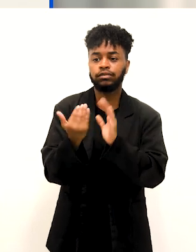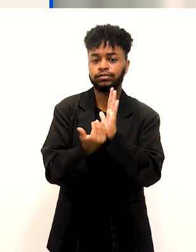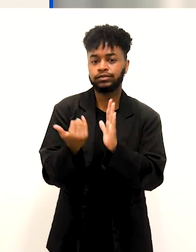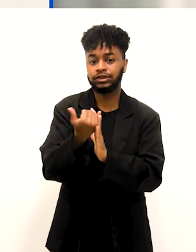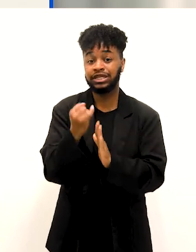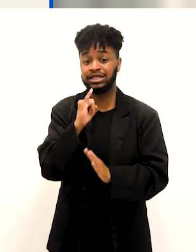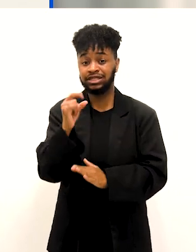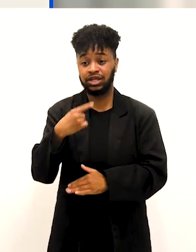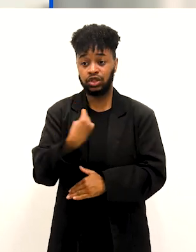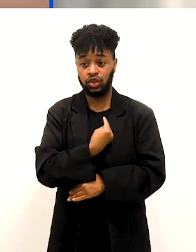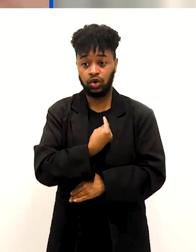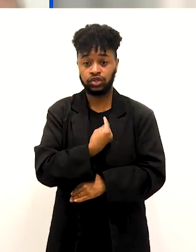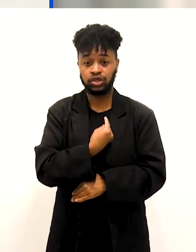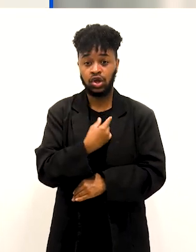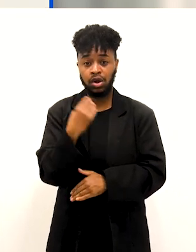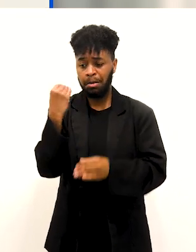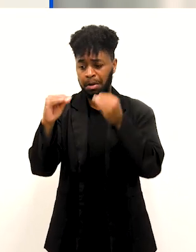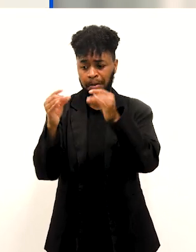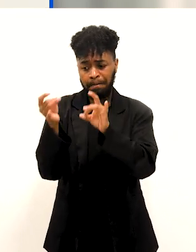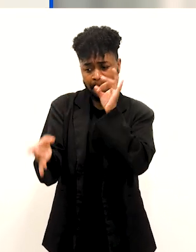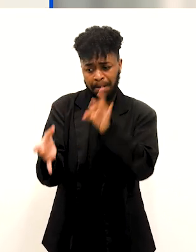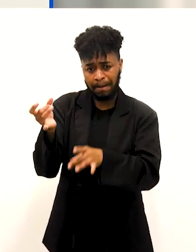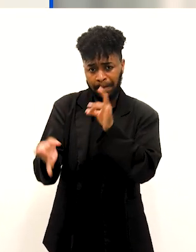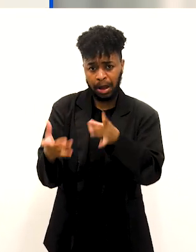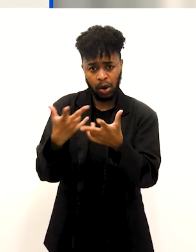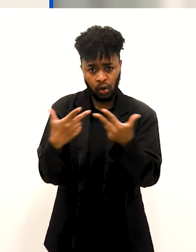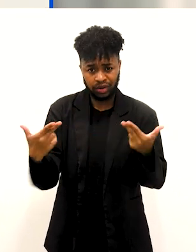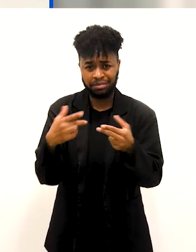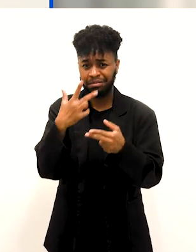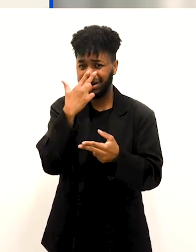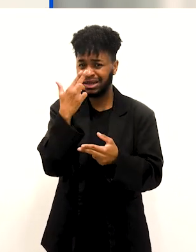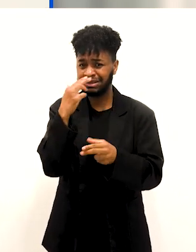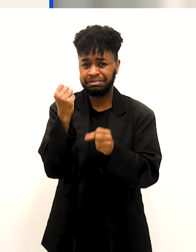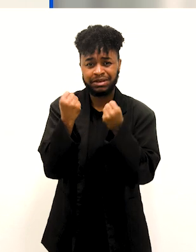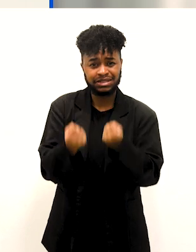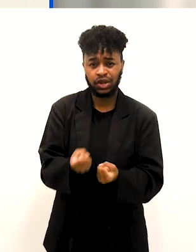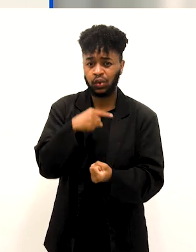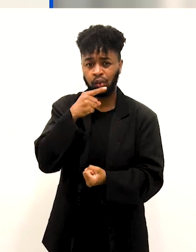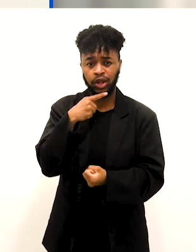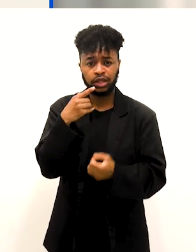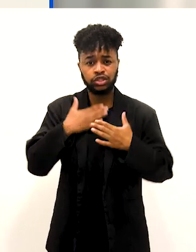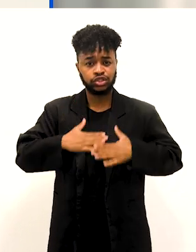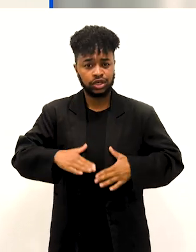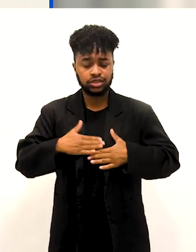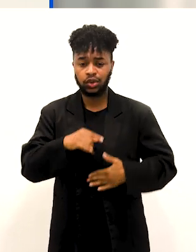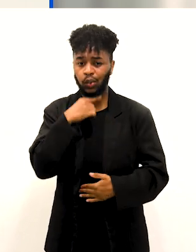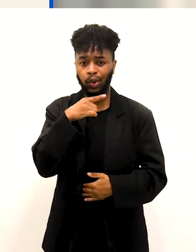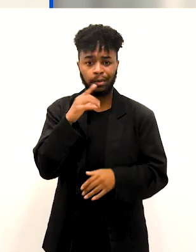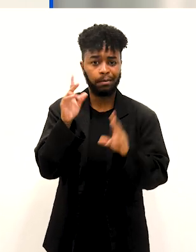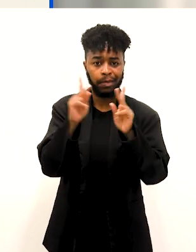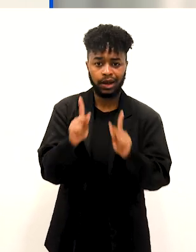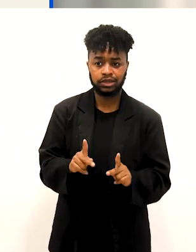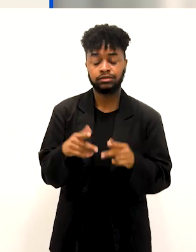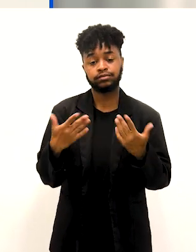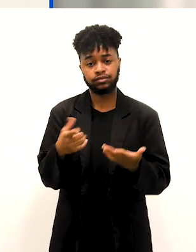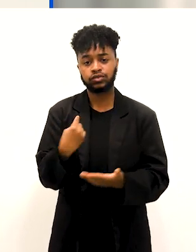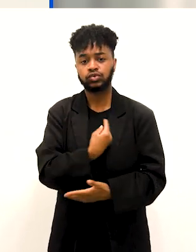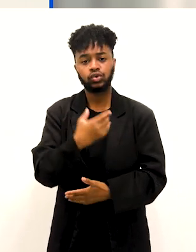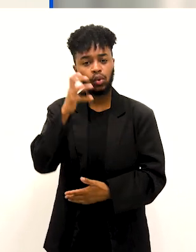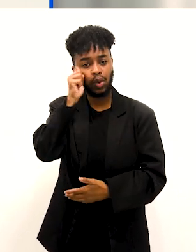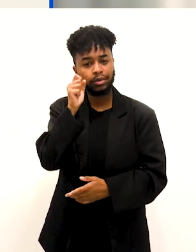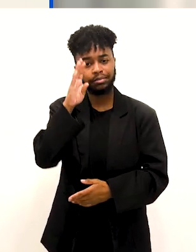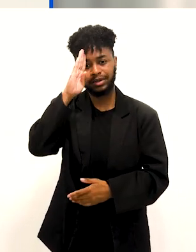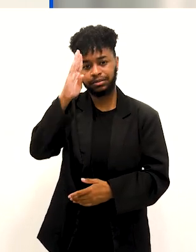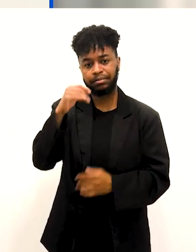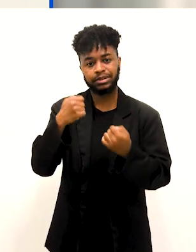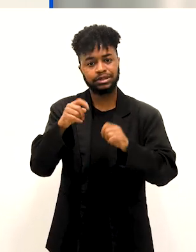E quanto mais a gente entralha a casa de coisa, parece que ela fica pesada. A gente não encontra descanso, não encontra paz. Sim. Então, o nosso quarto, principalmente, tem que ter